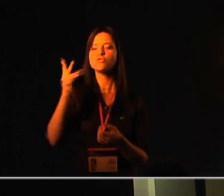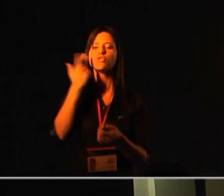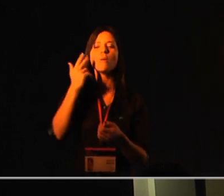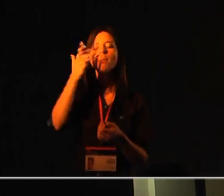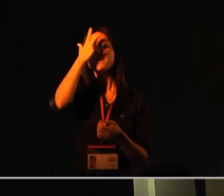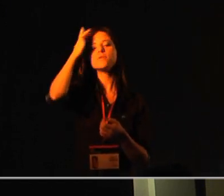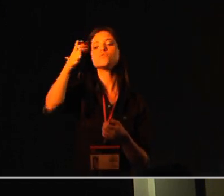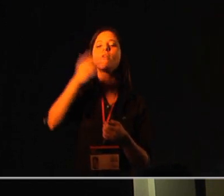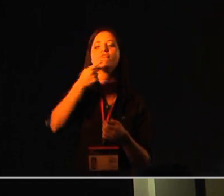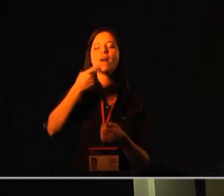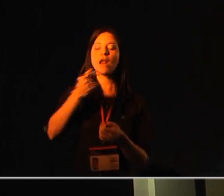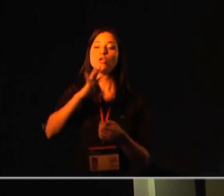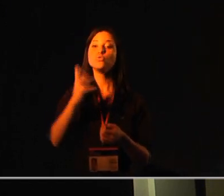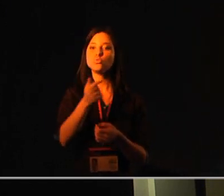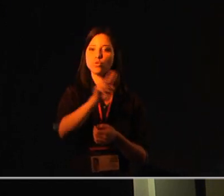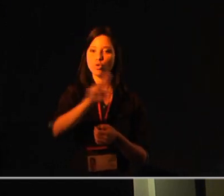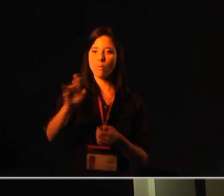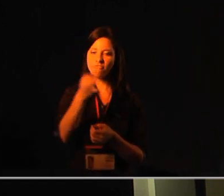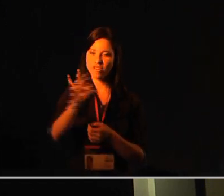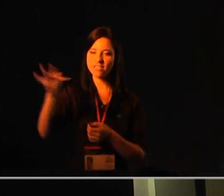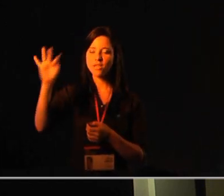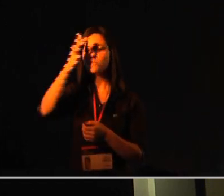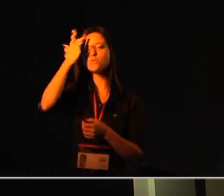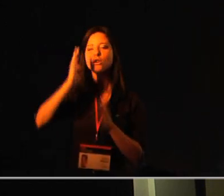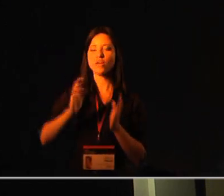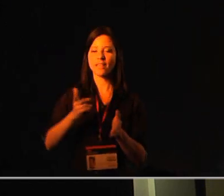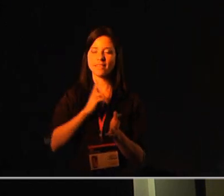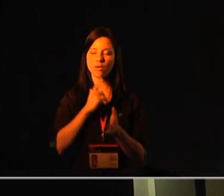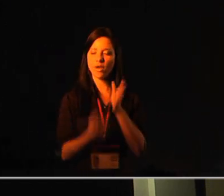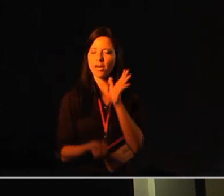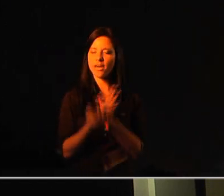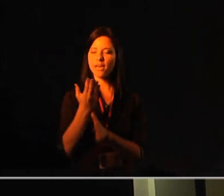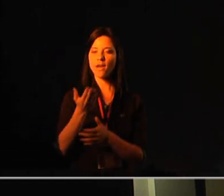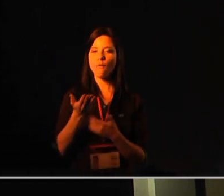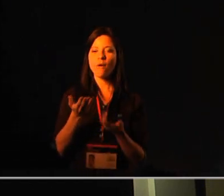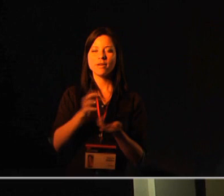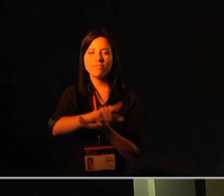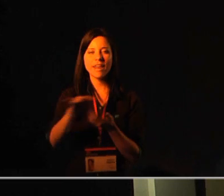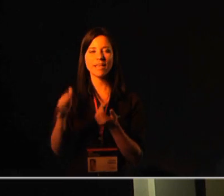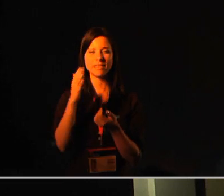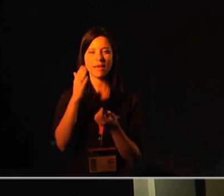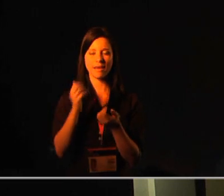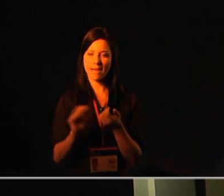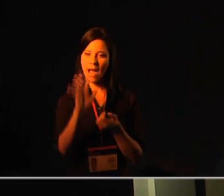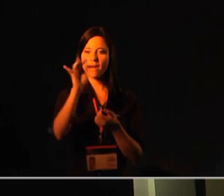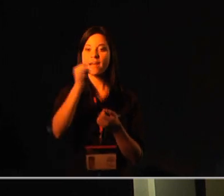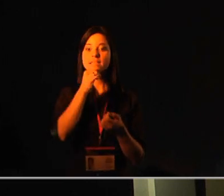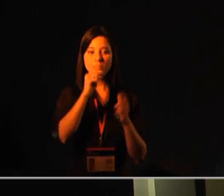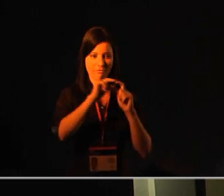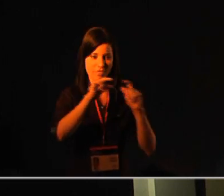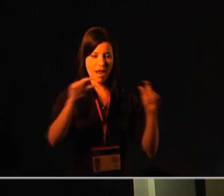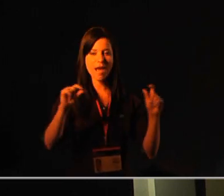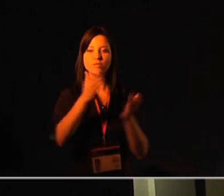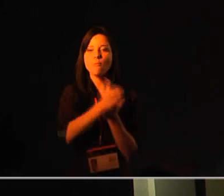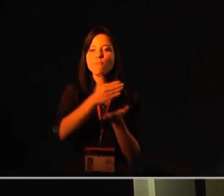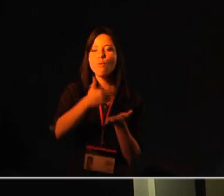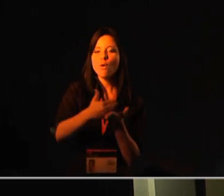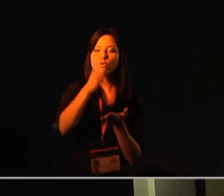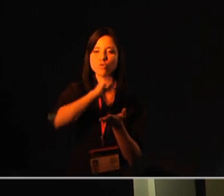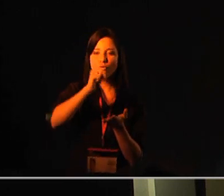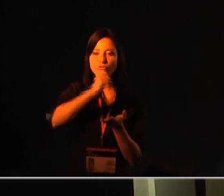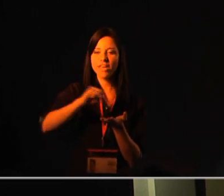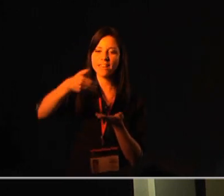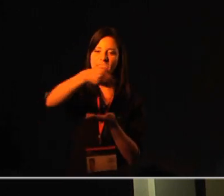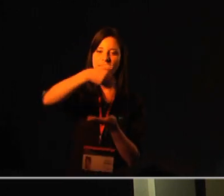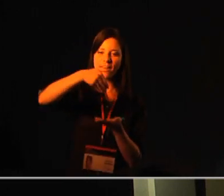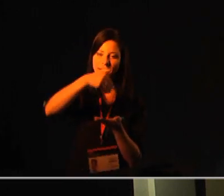produtos em francês, tudo em francês já cria um ar mais caro, né? Mais chique, né? Como eu falei, petit gâteau é francês. Petit gâteau é o quê? Bolo de sorvete